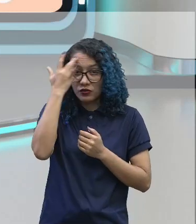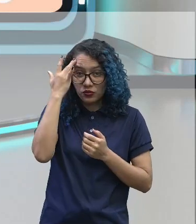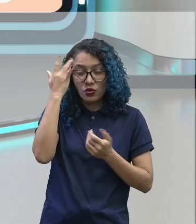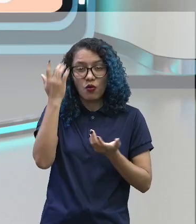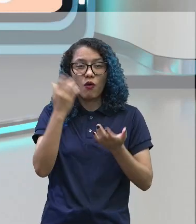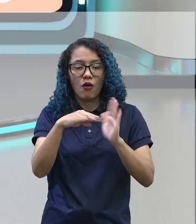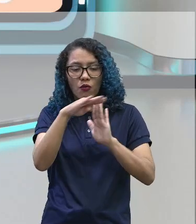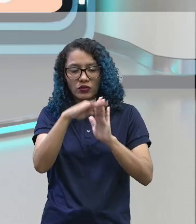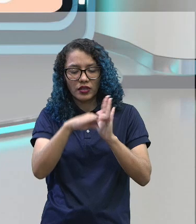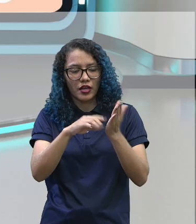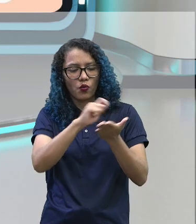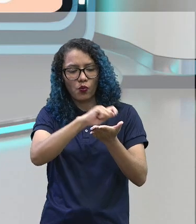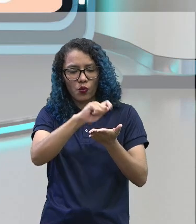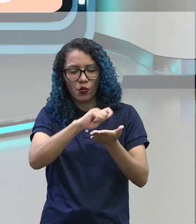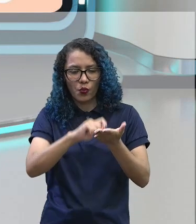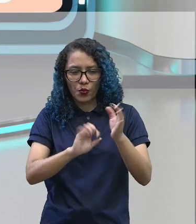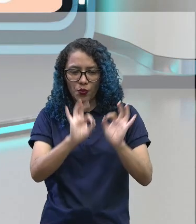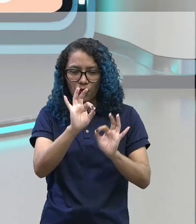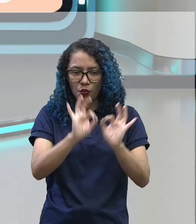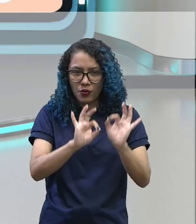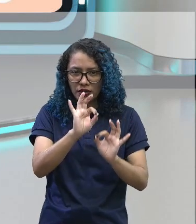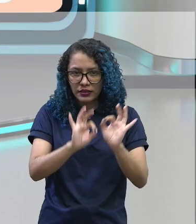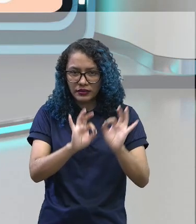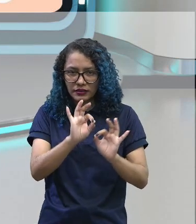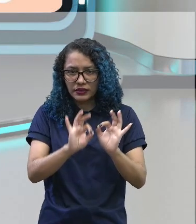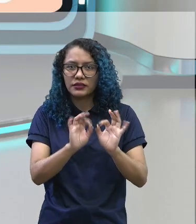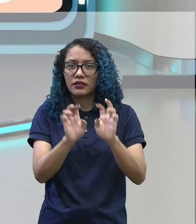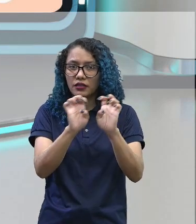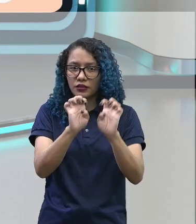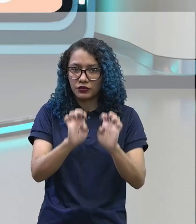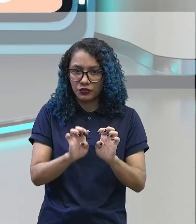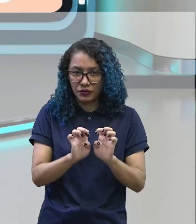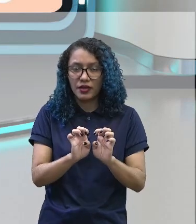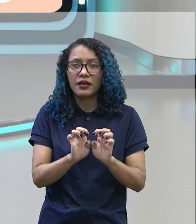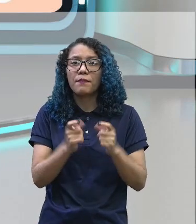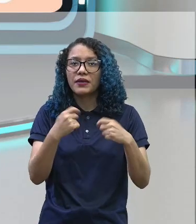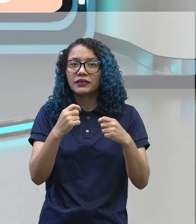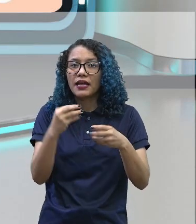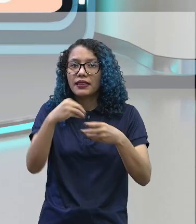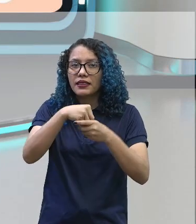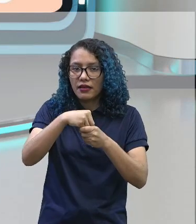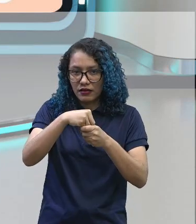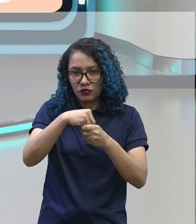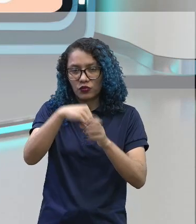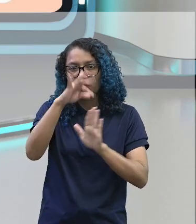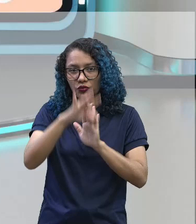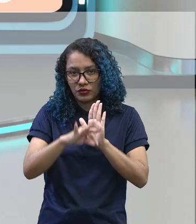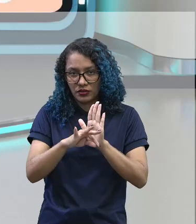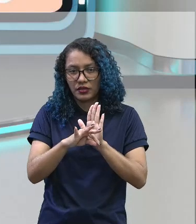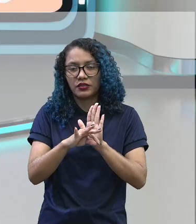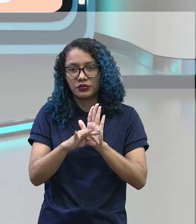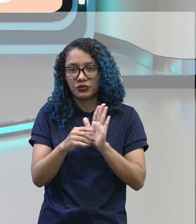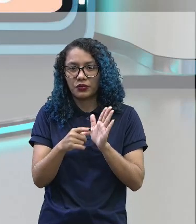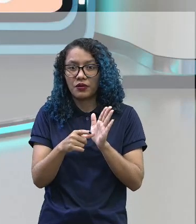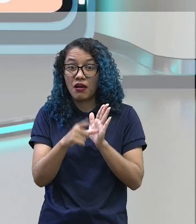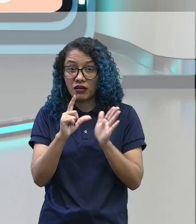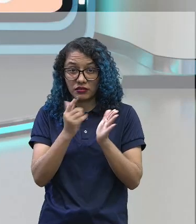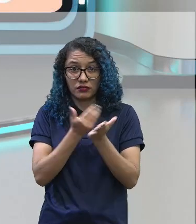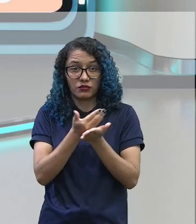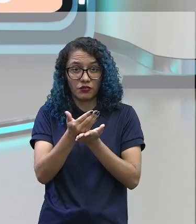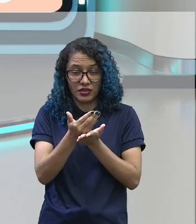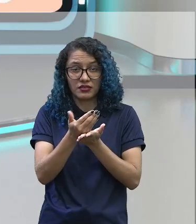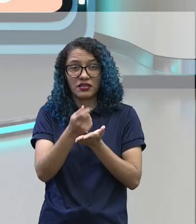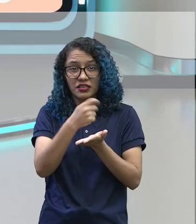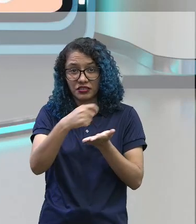e estrutura o que deverá constar aí no texto antes de